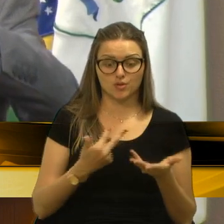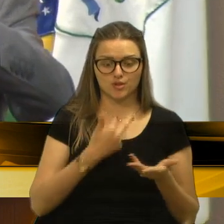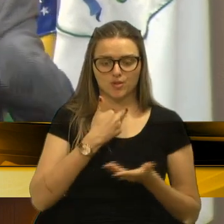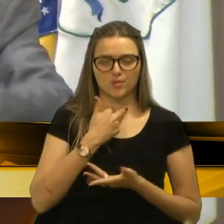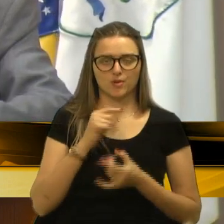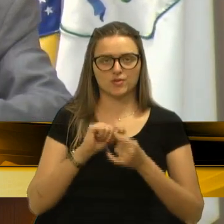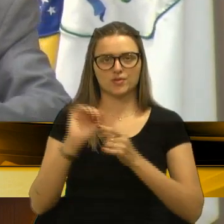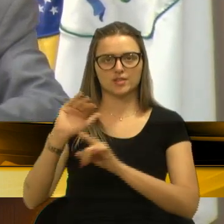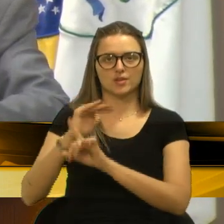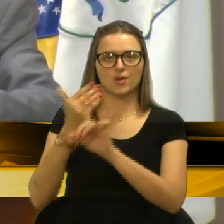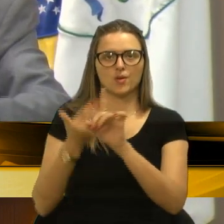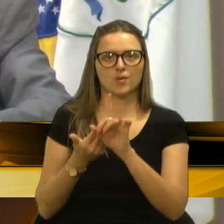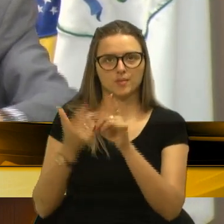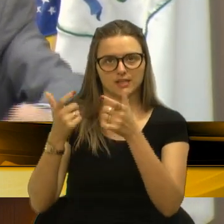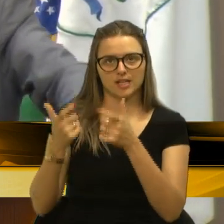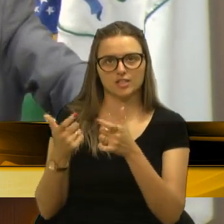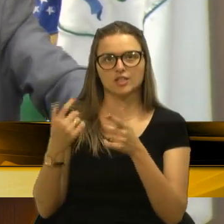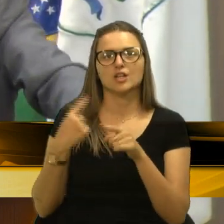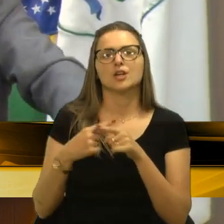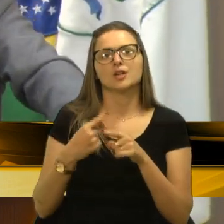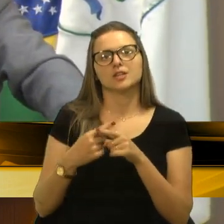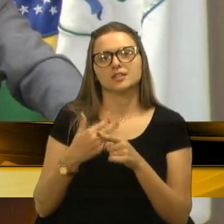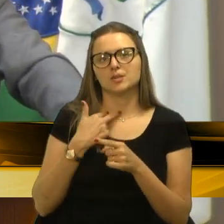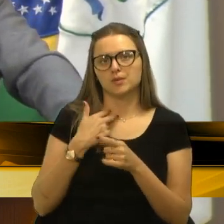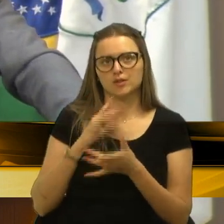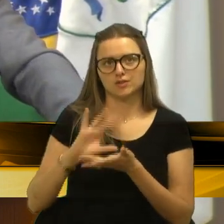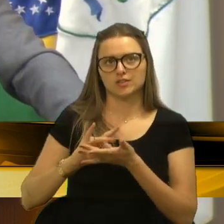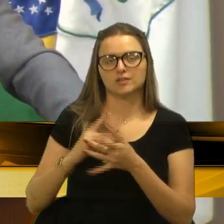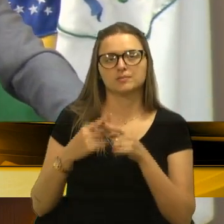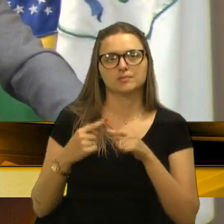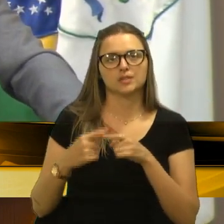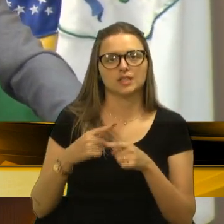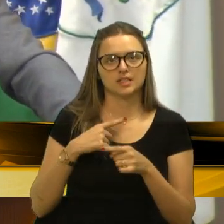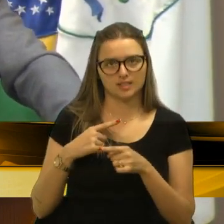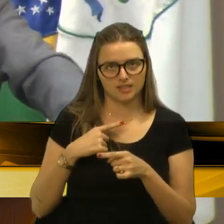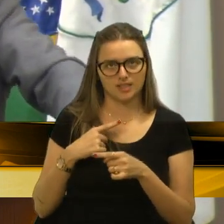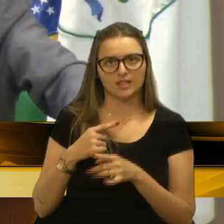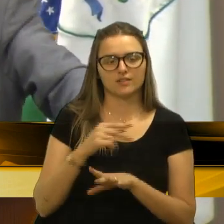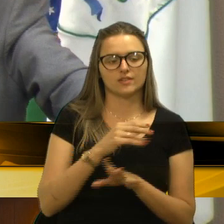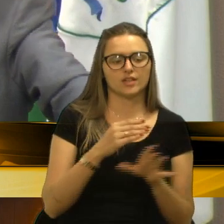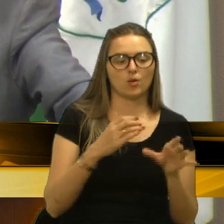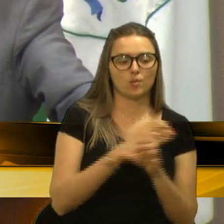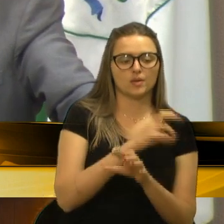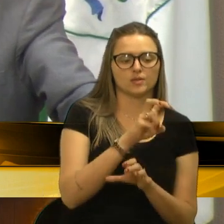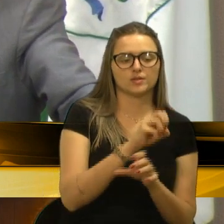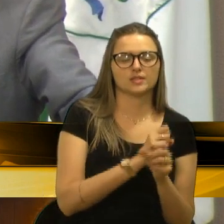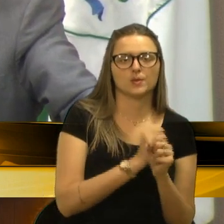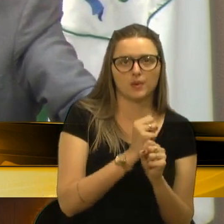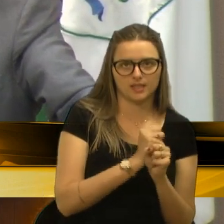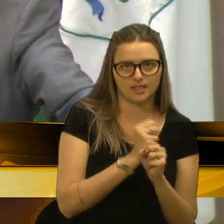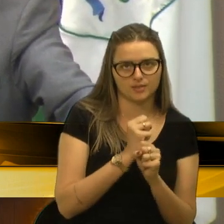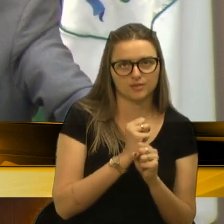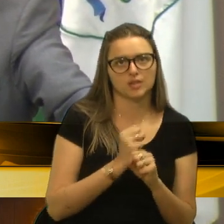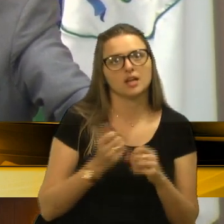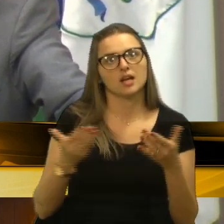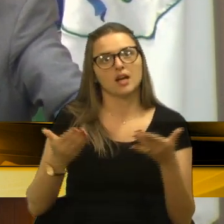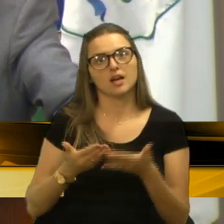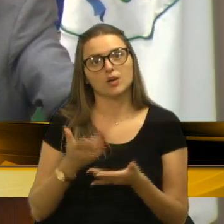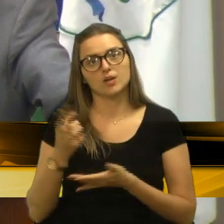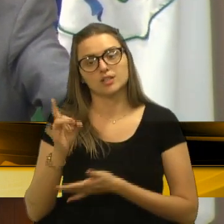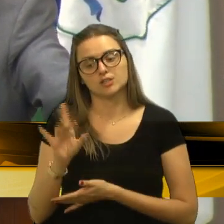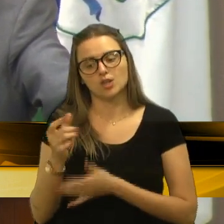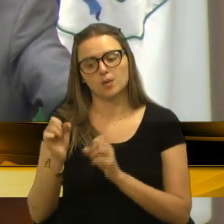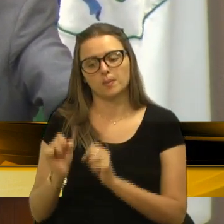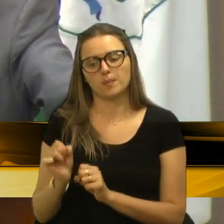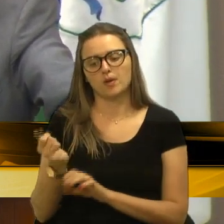homenagem formal, porque a paróquia foi homenageada nos 50 anos e agora poderia ser novamente